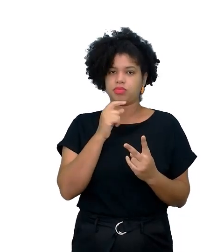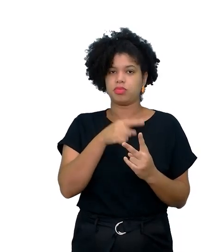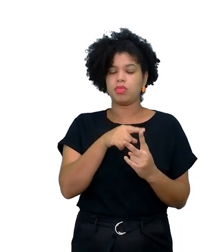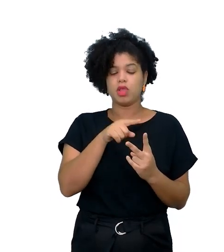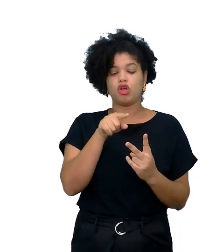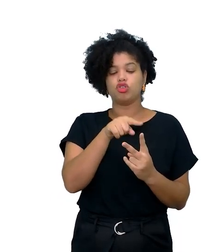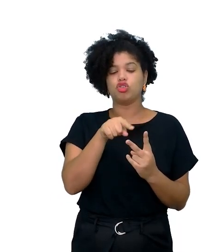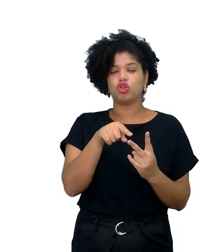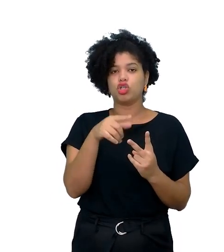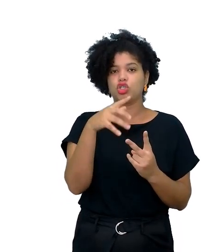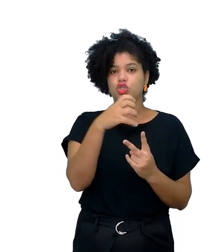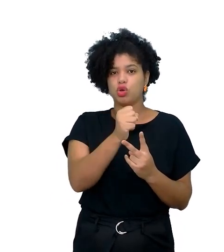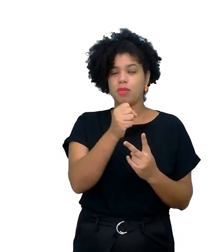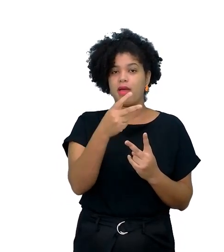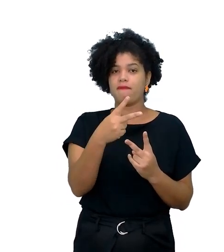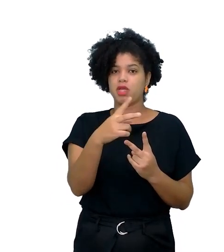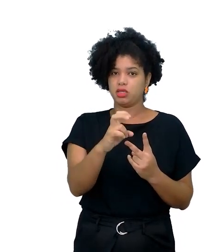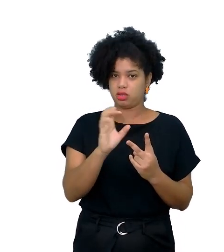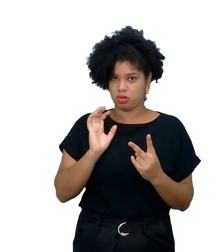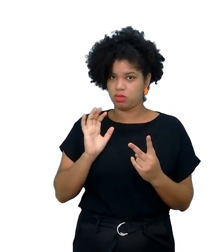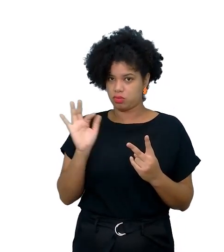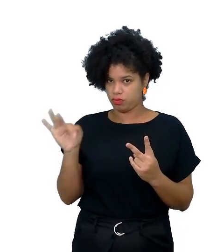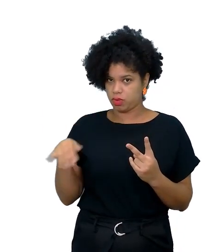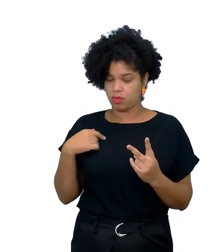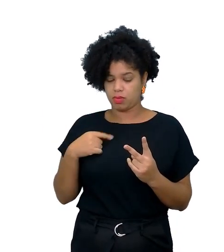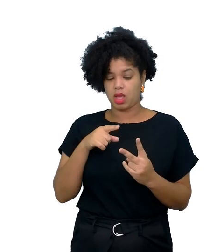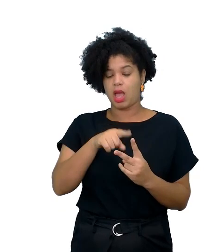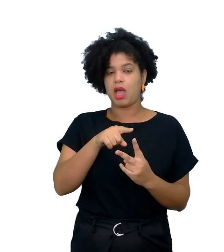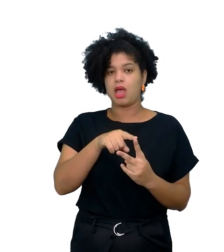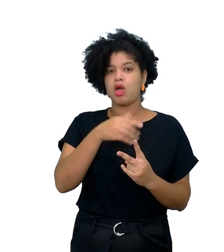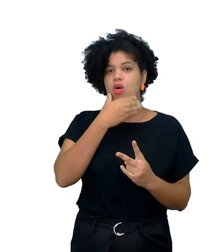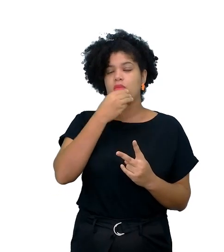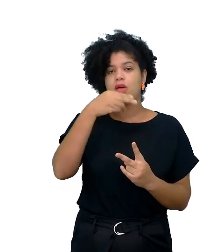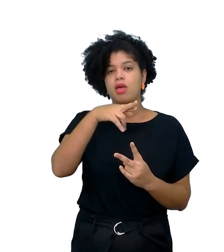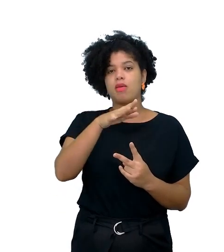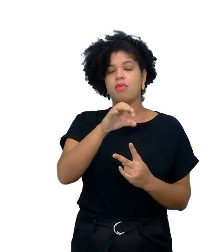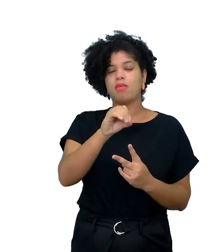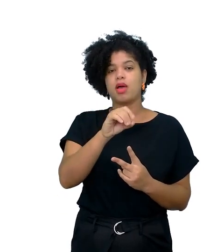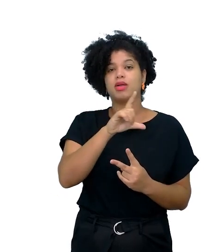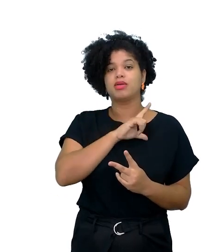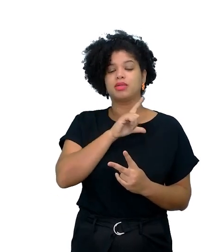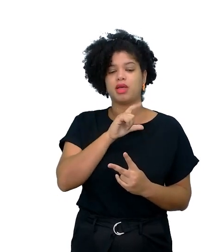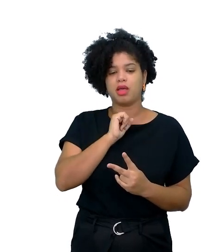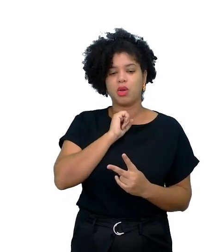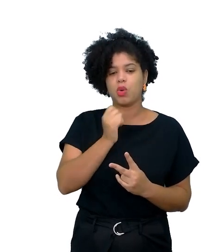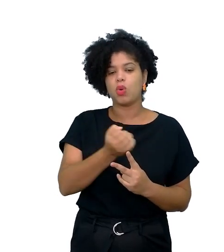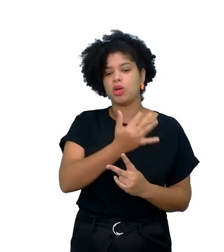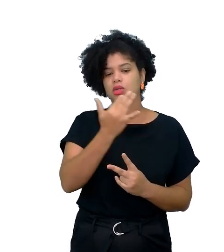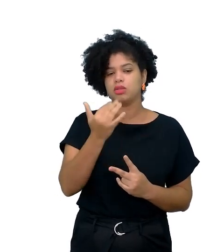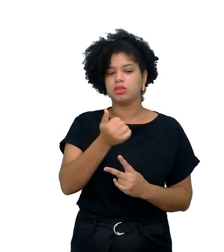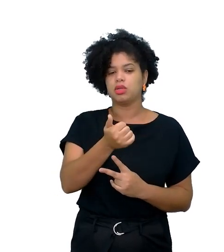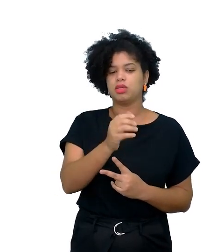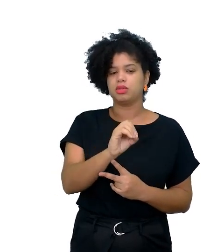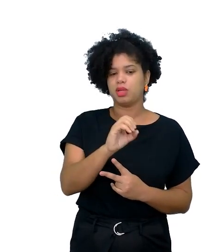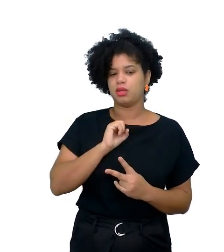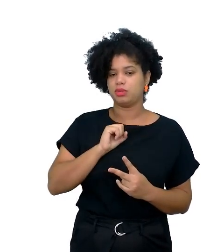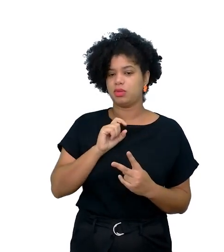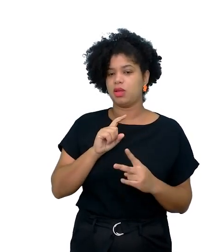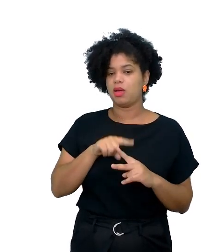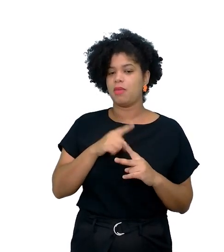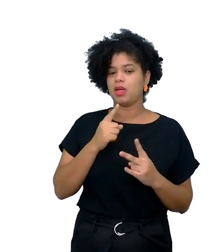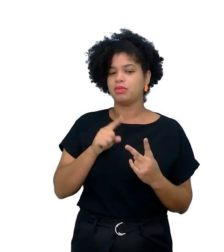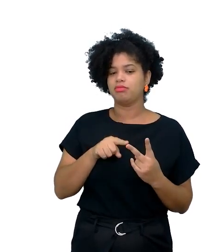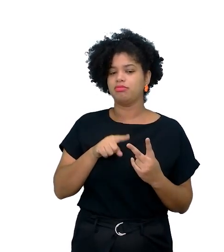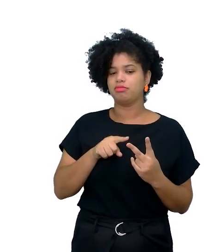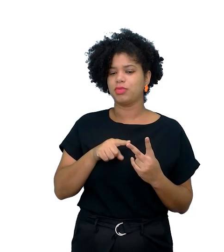tem 10 figurinhas, que é a parte do Mário, né? Quantas figurinhas tem o Pedro? Então, uma das partes